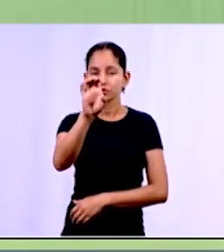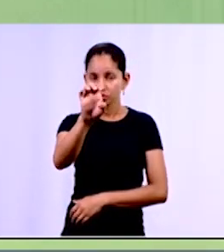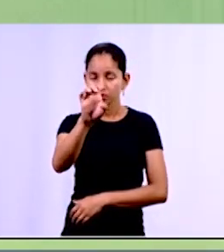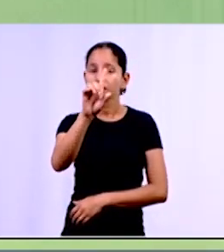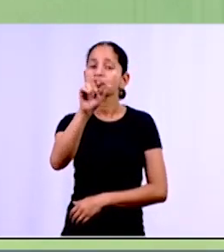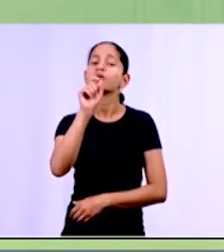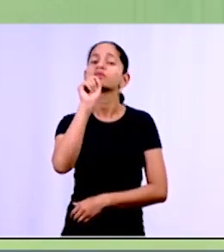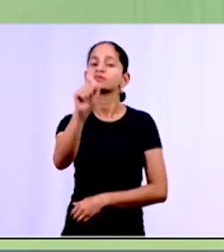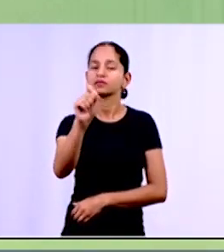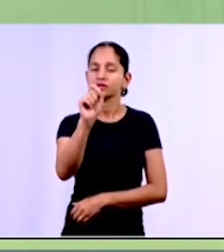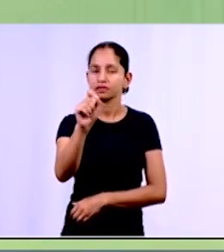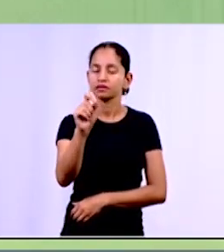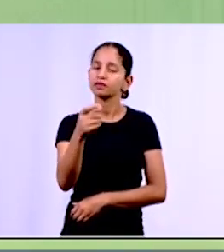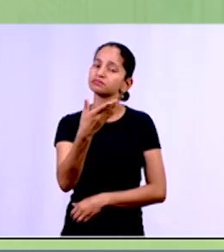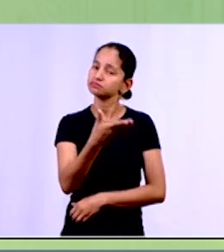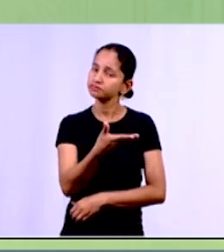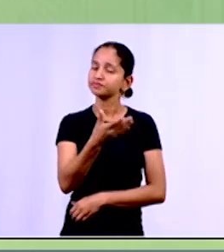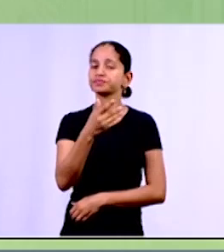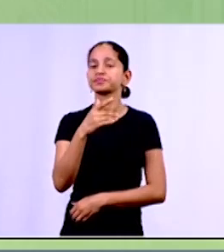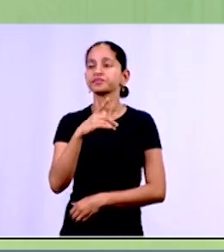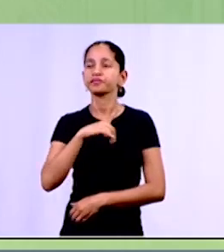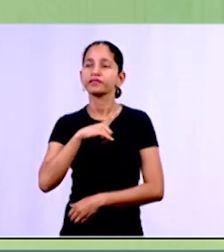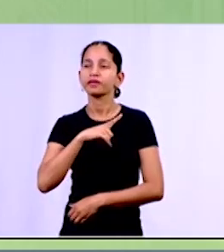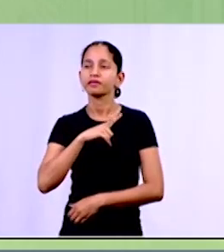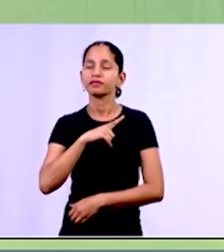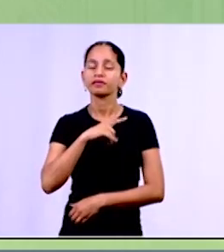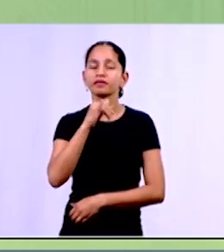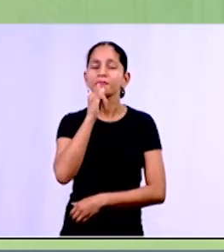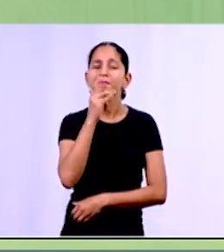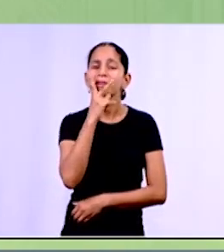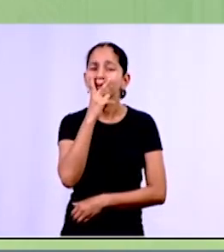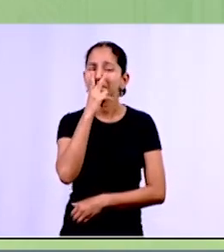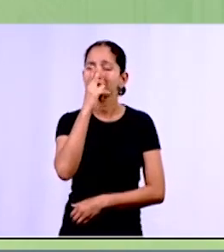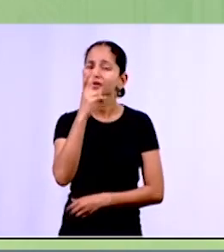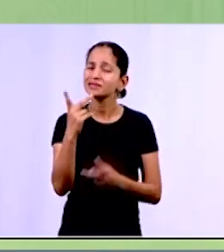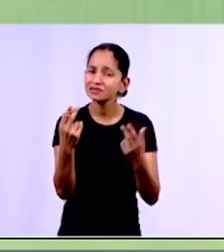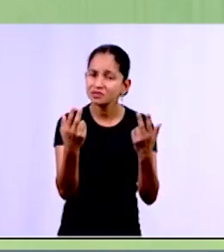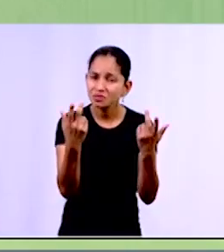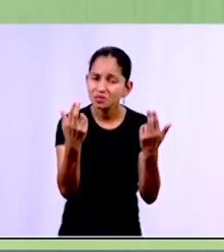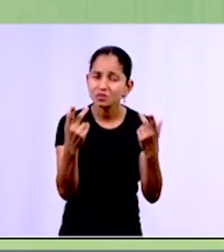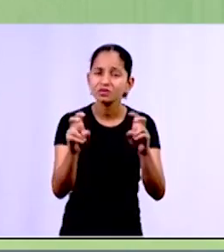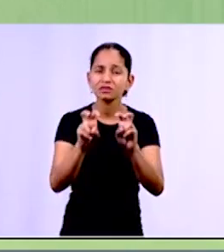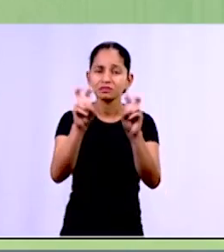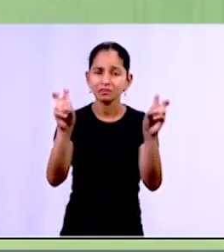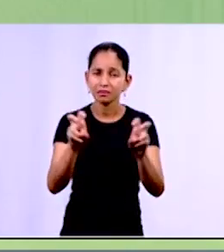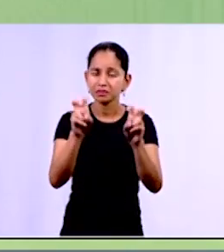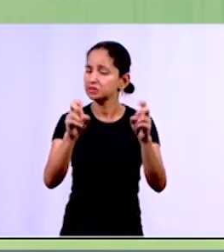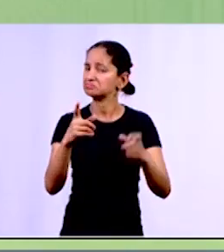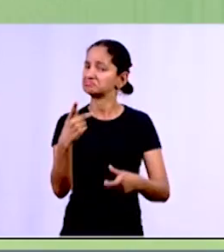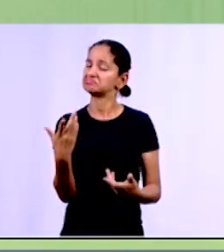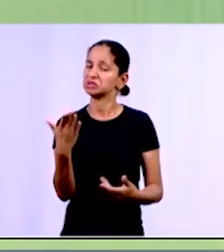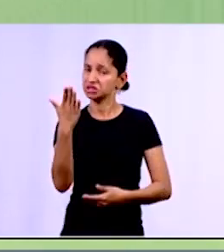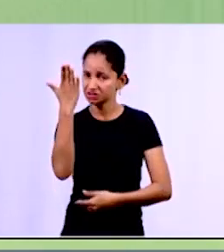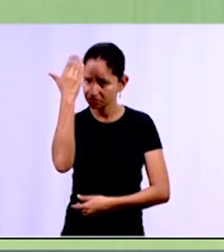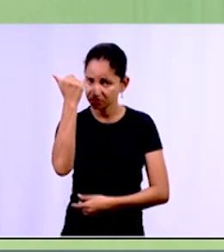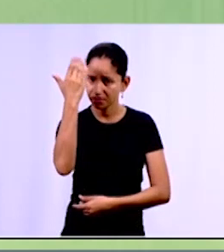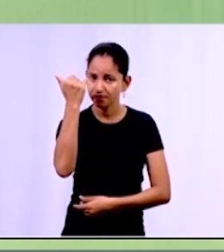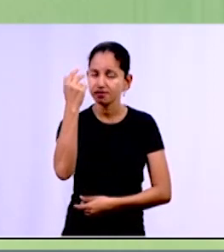uma máquina em pé, assim como fosse o desktop, mas geralmente elas são bem poderosas, né?